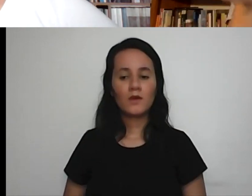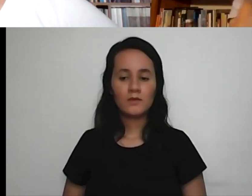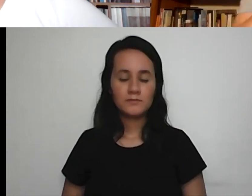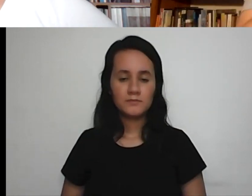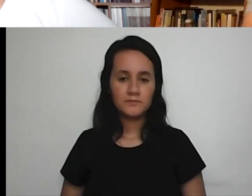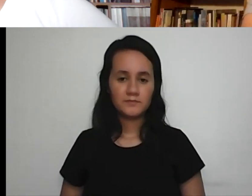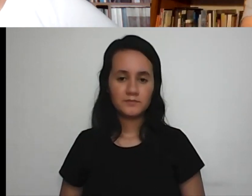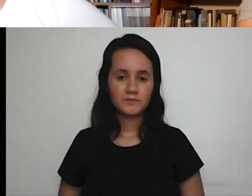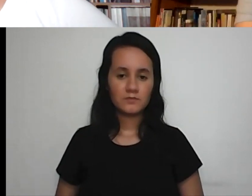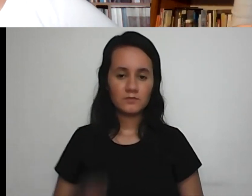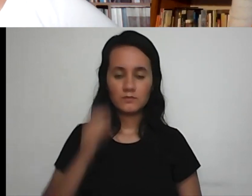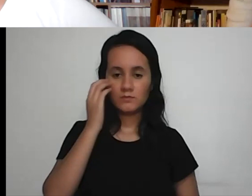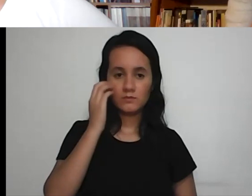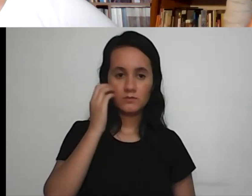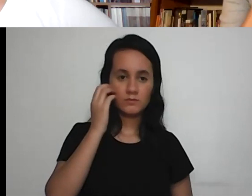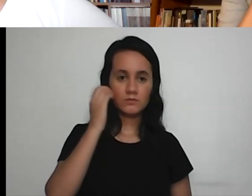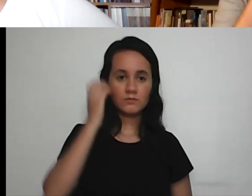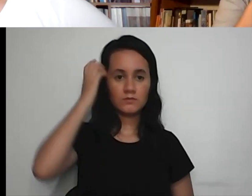Quer dizer,